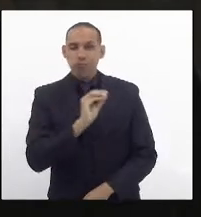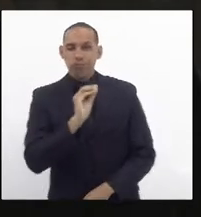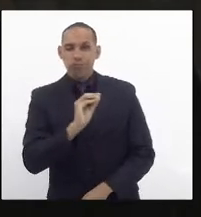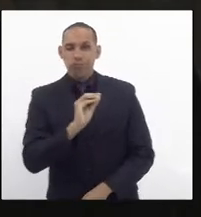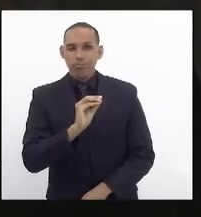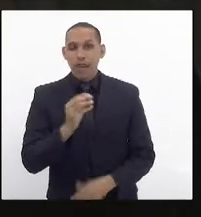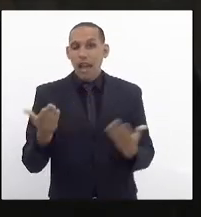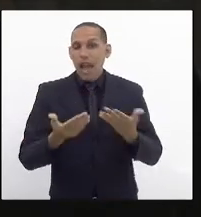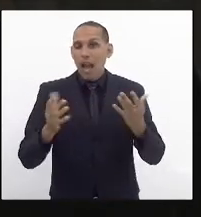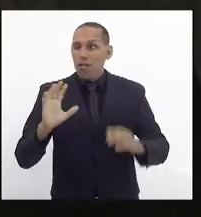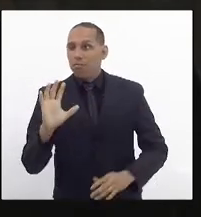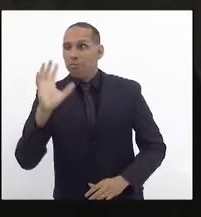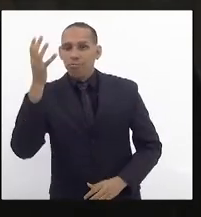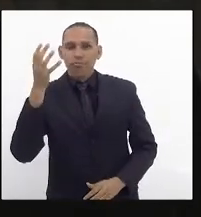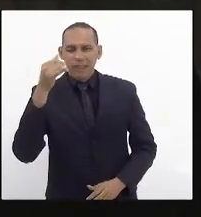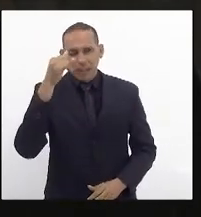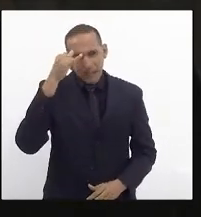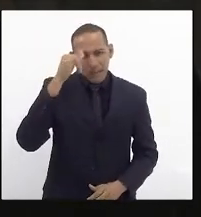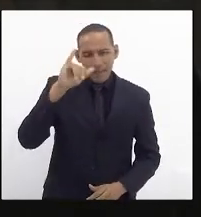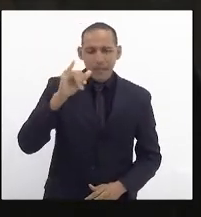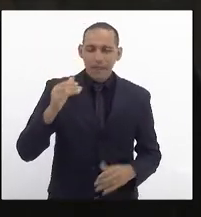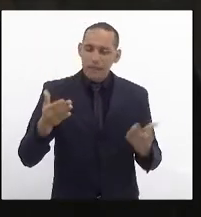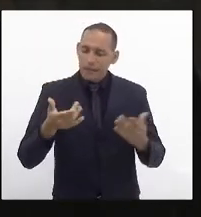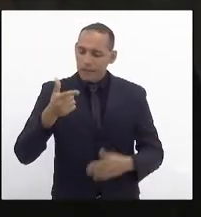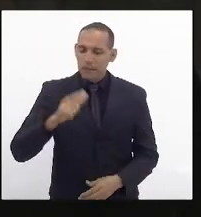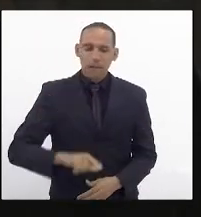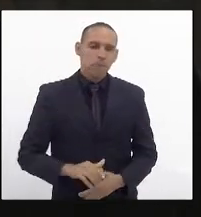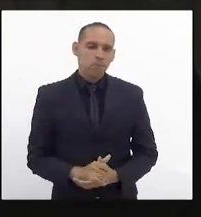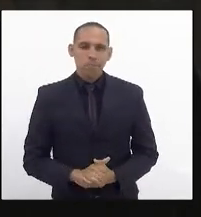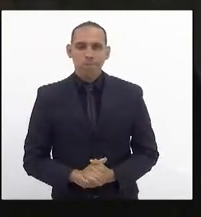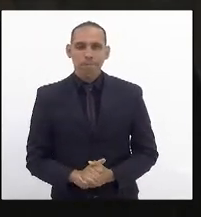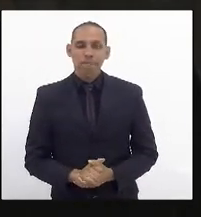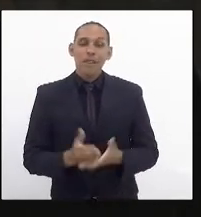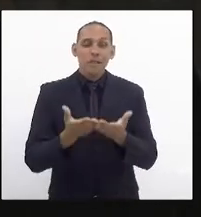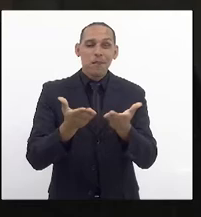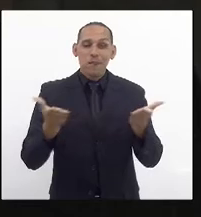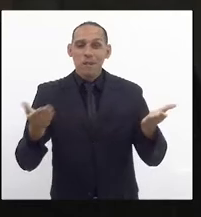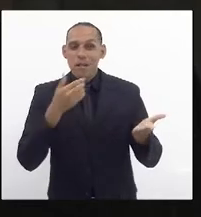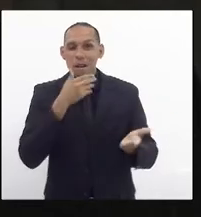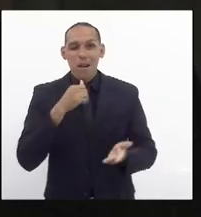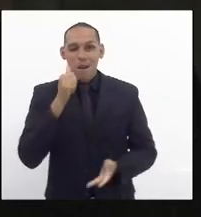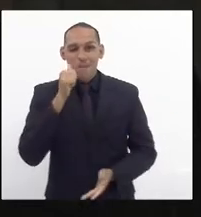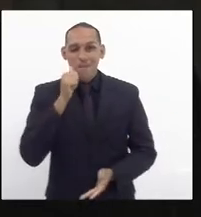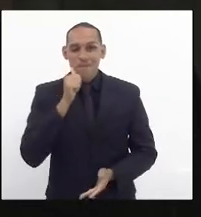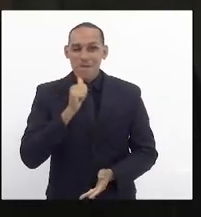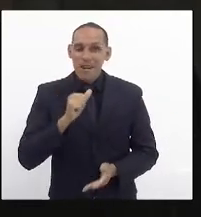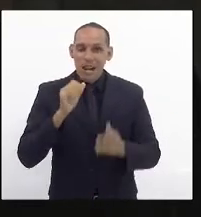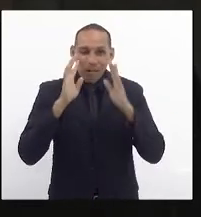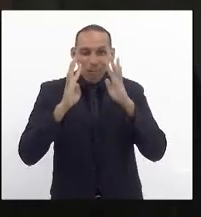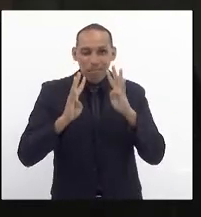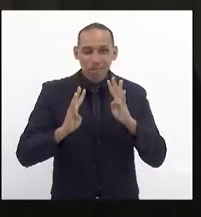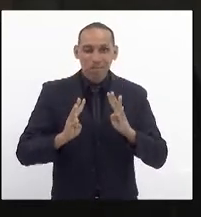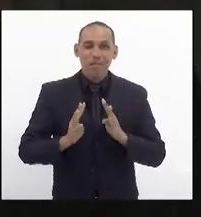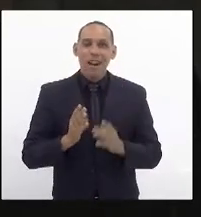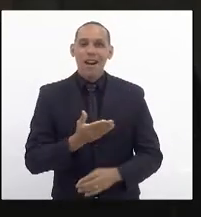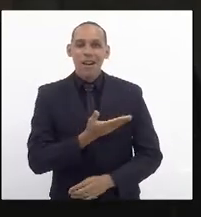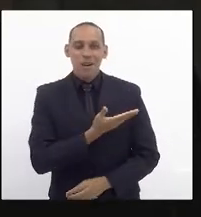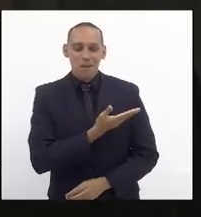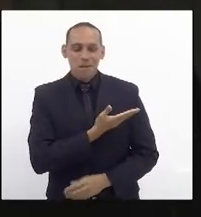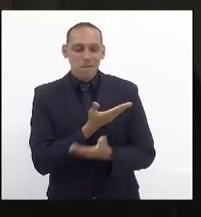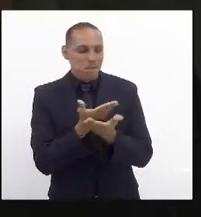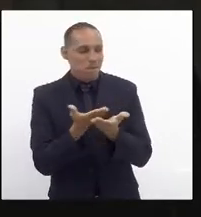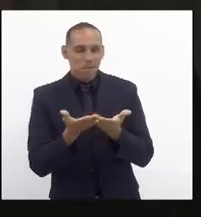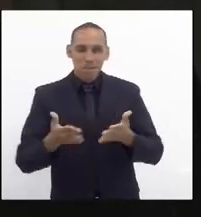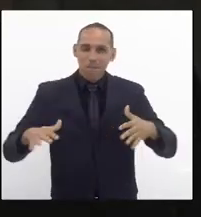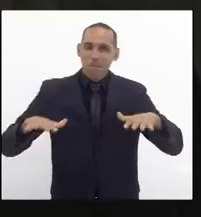essa tragédia fosse repetida agora novamente senhores e senhoras deputadas seu 20 se meus amigos minhas